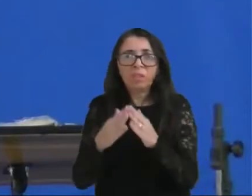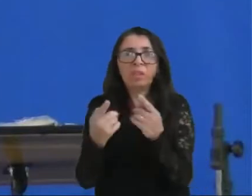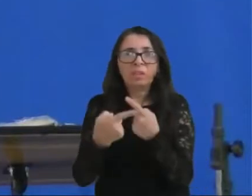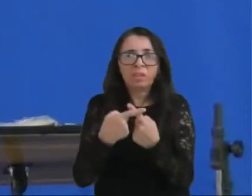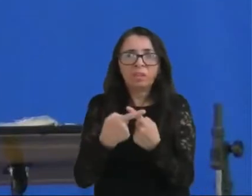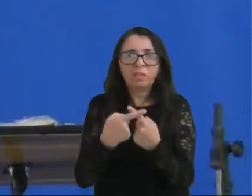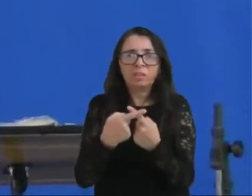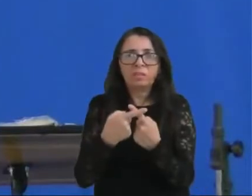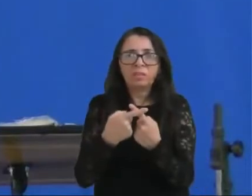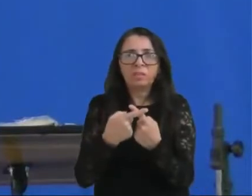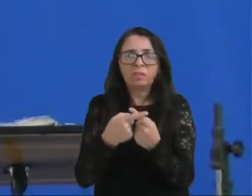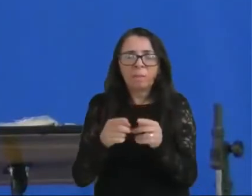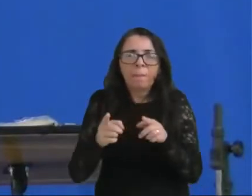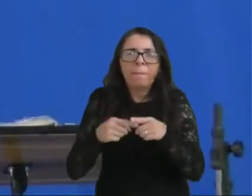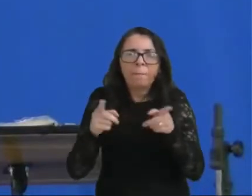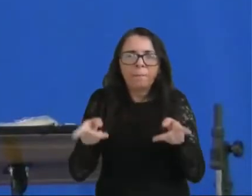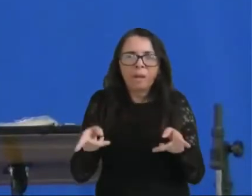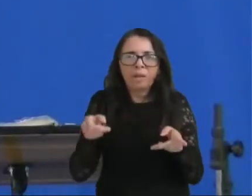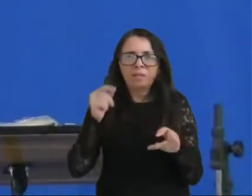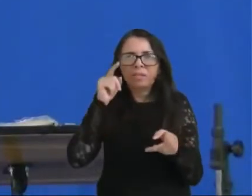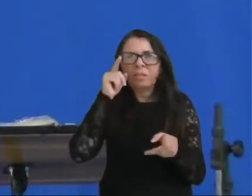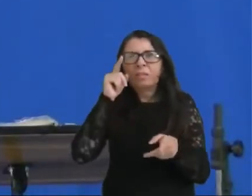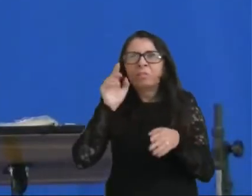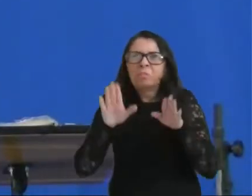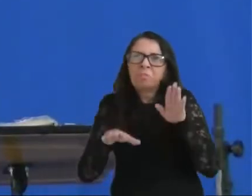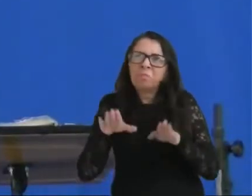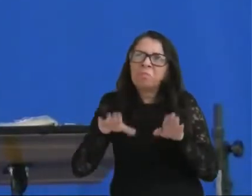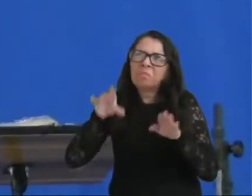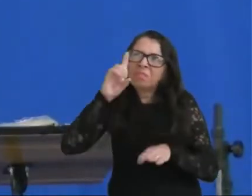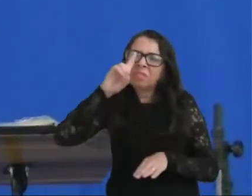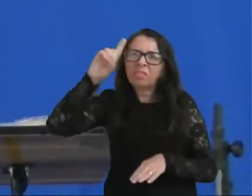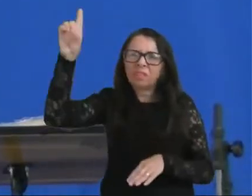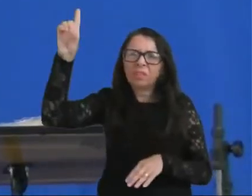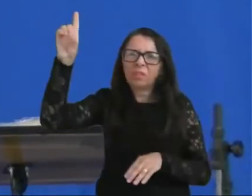para ser pregada nas igrejas.